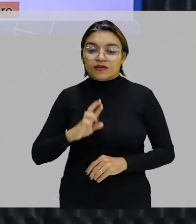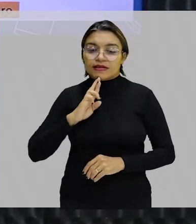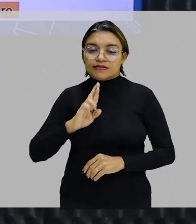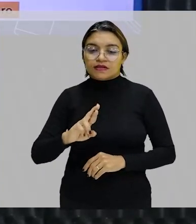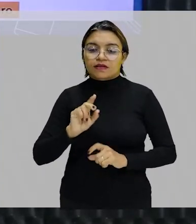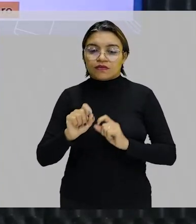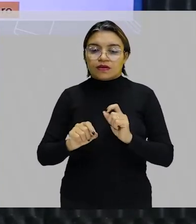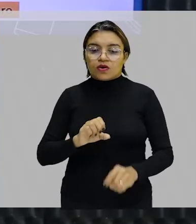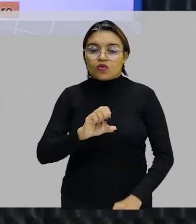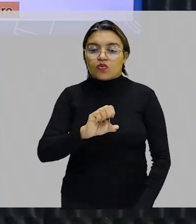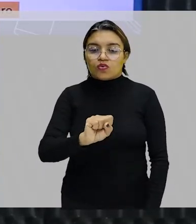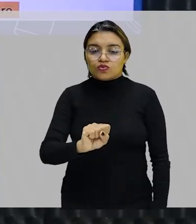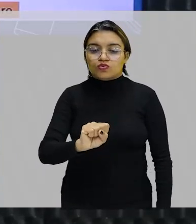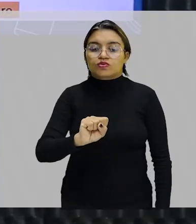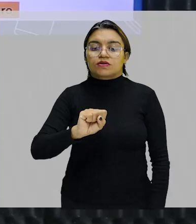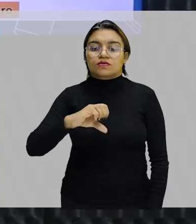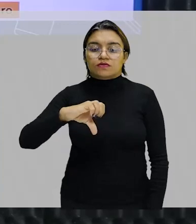foi de